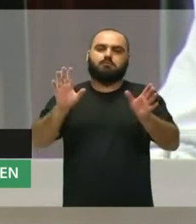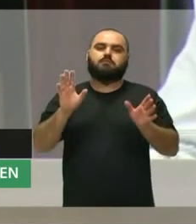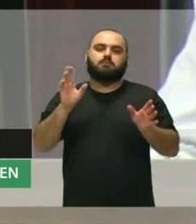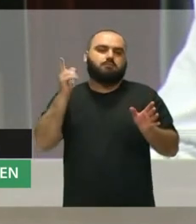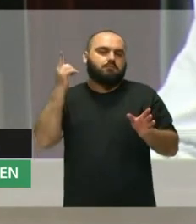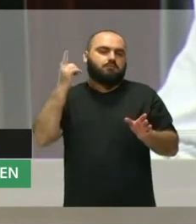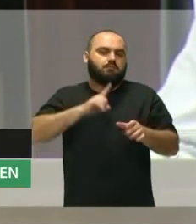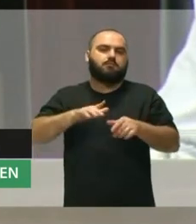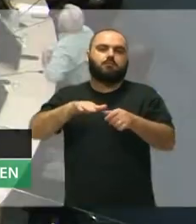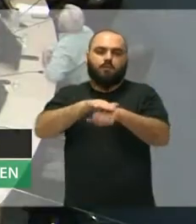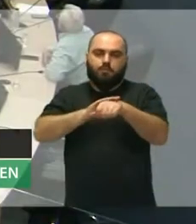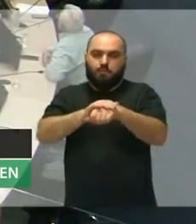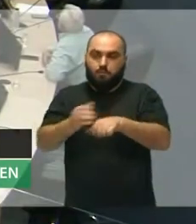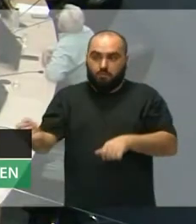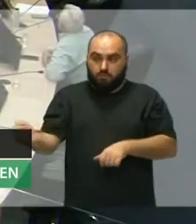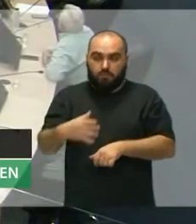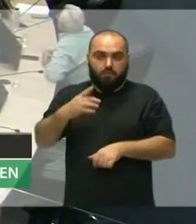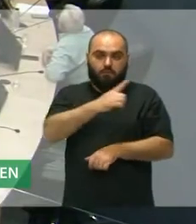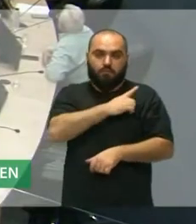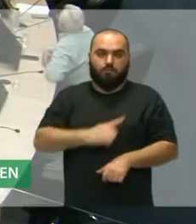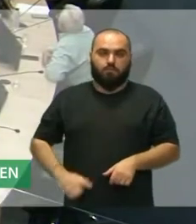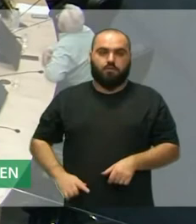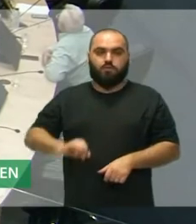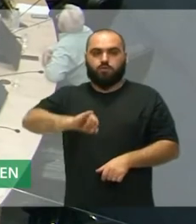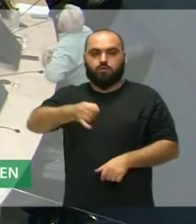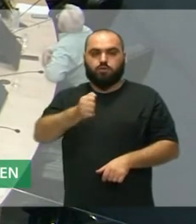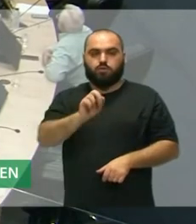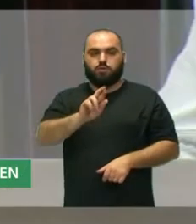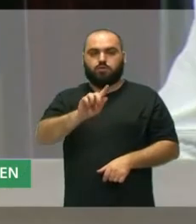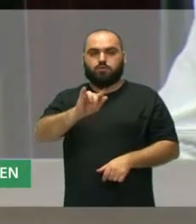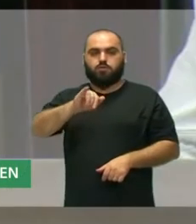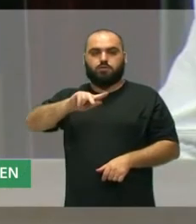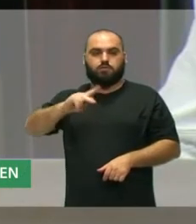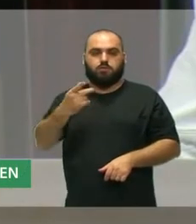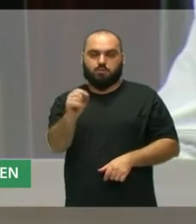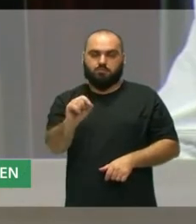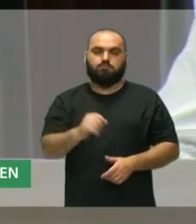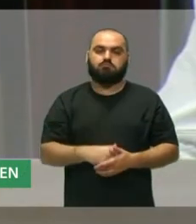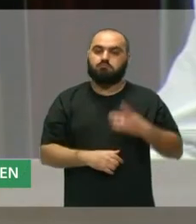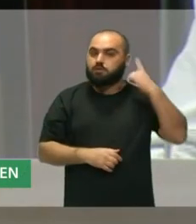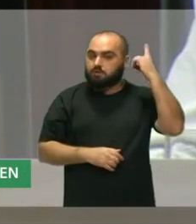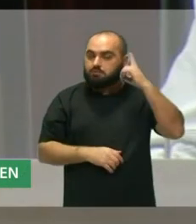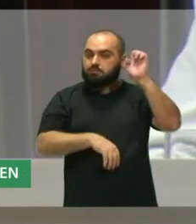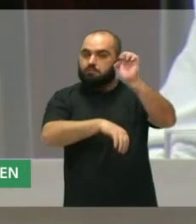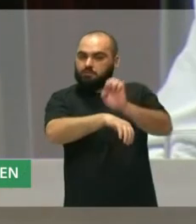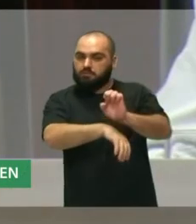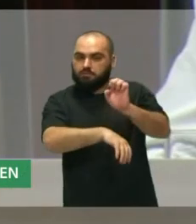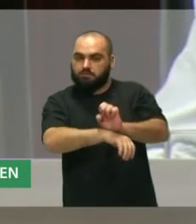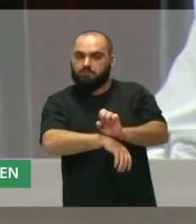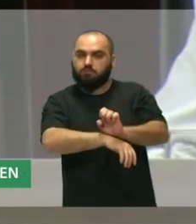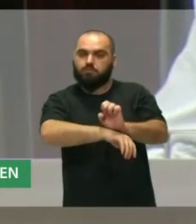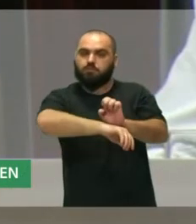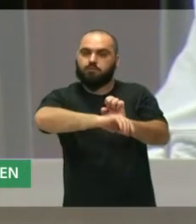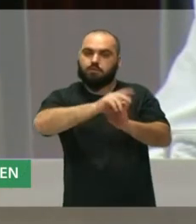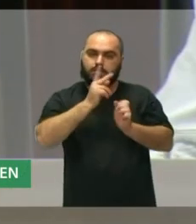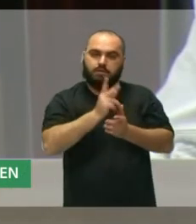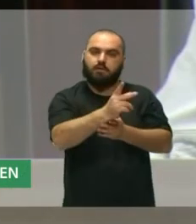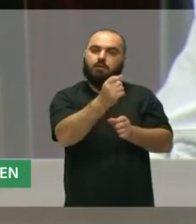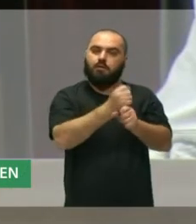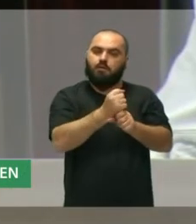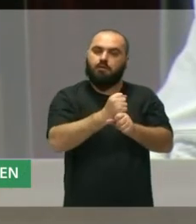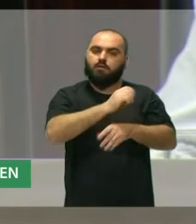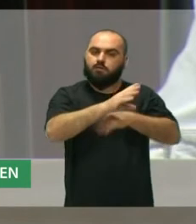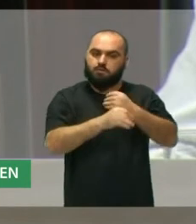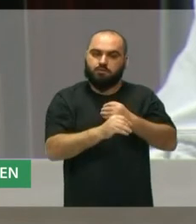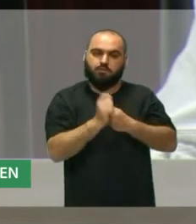essa conversa com o novo governador, o governador Jorginho Melo. Da minha parte, quanto deputada estadual, todos os anos a gente enviou emendas